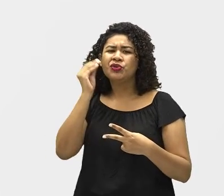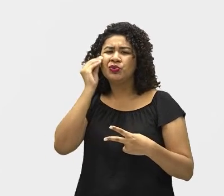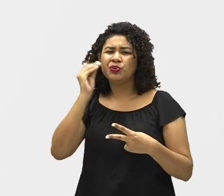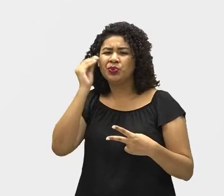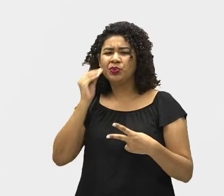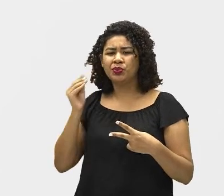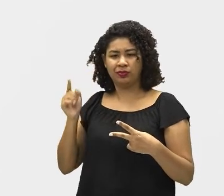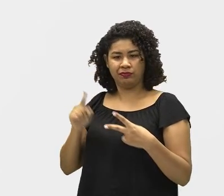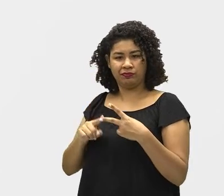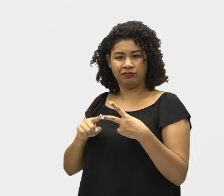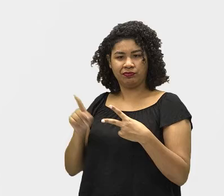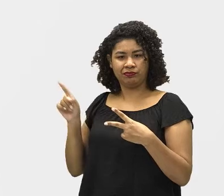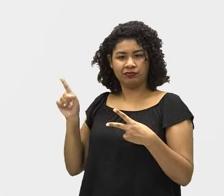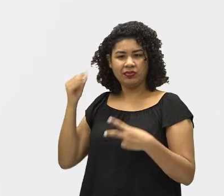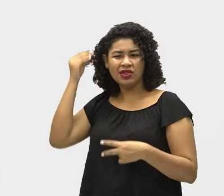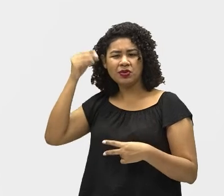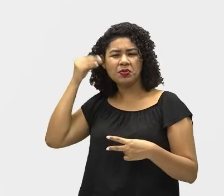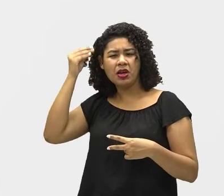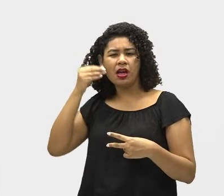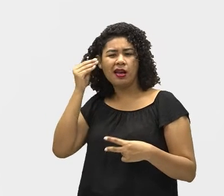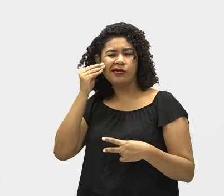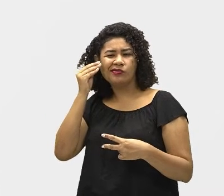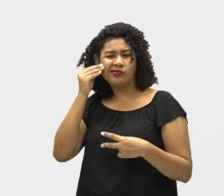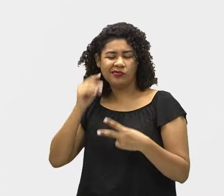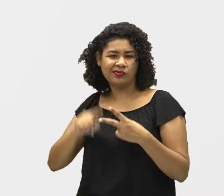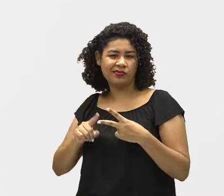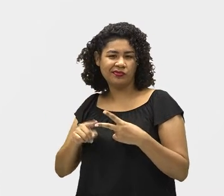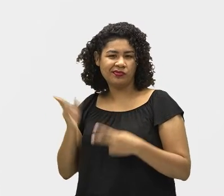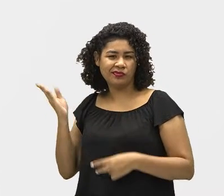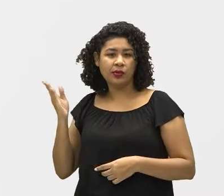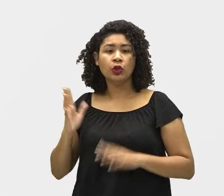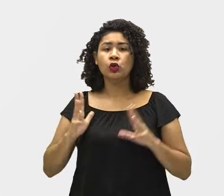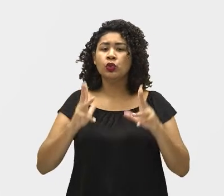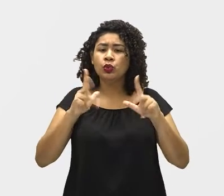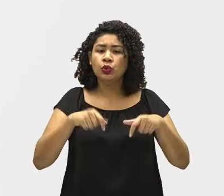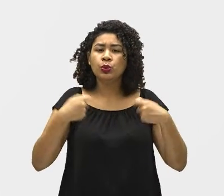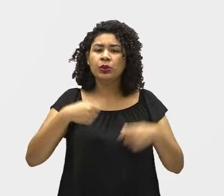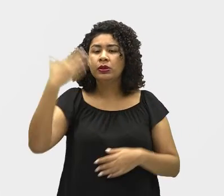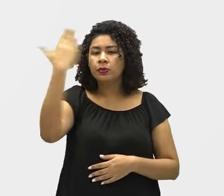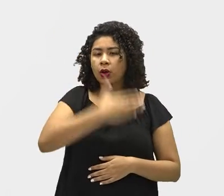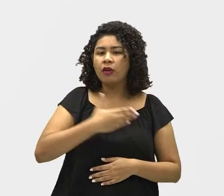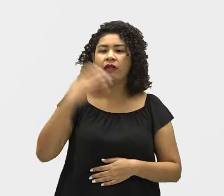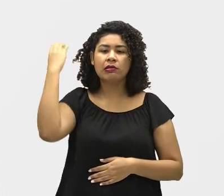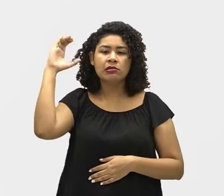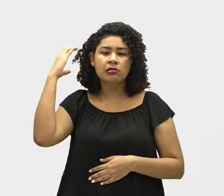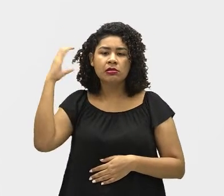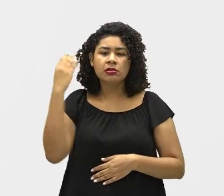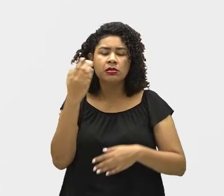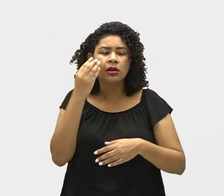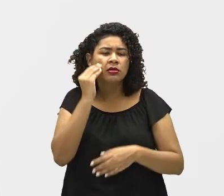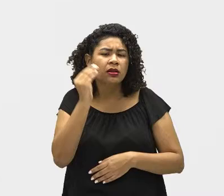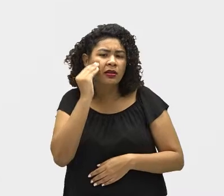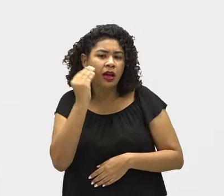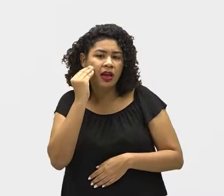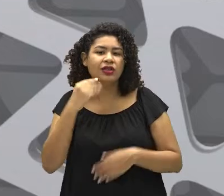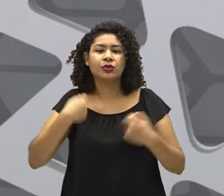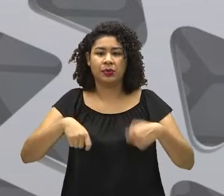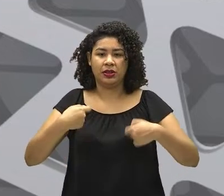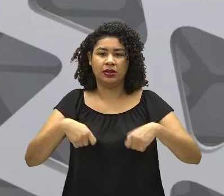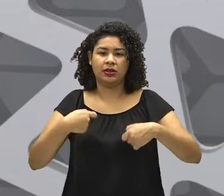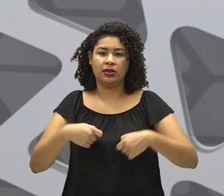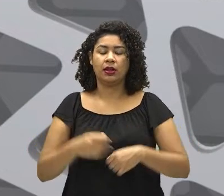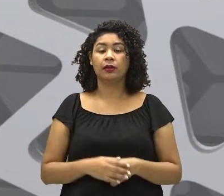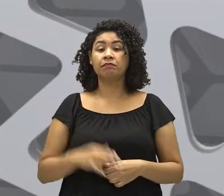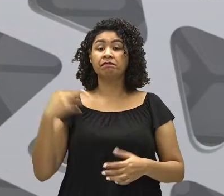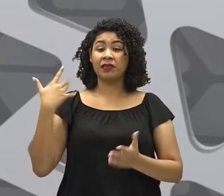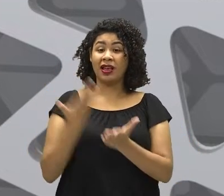conhecimento deveria ser demonstrado através da experiência científica. Tanto que hoje ainda é